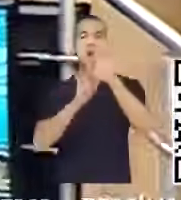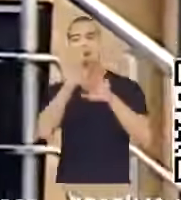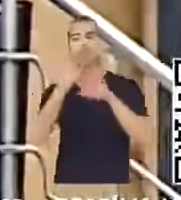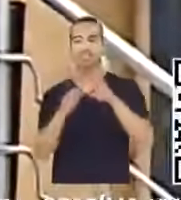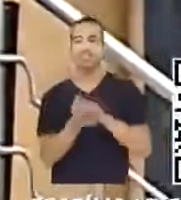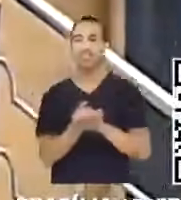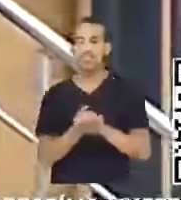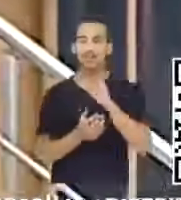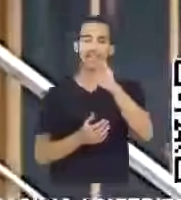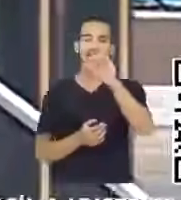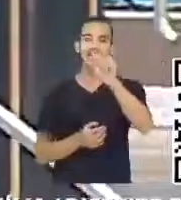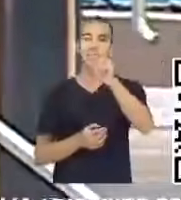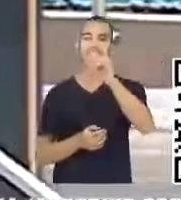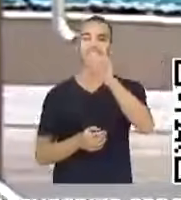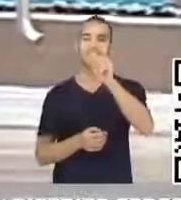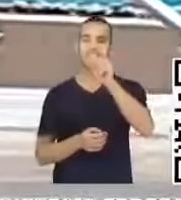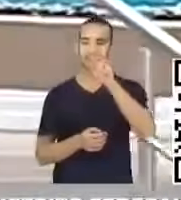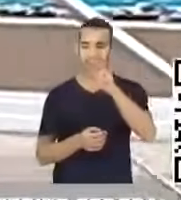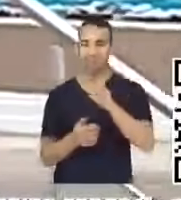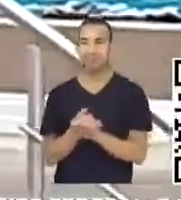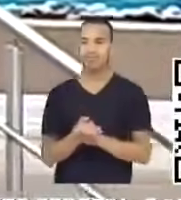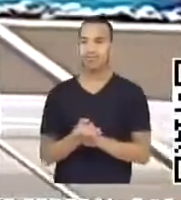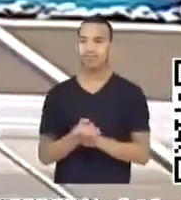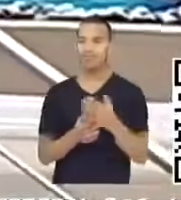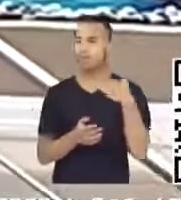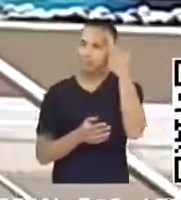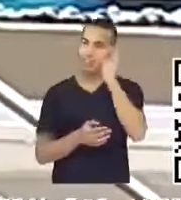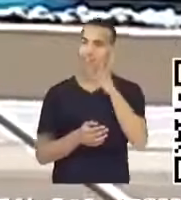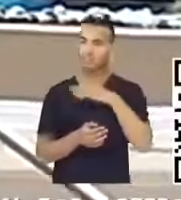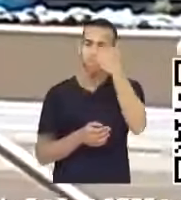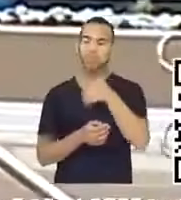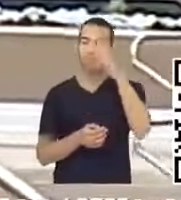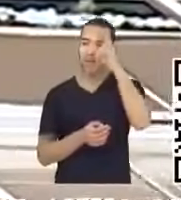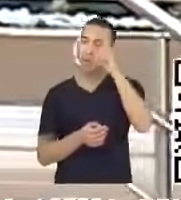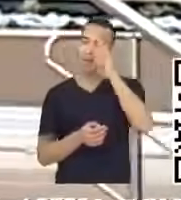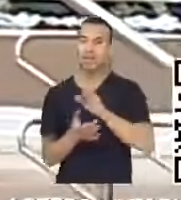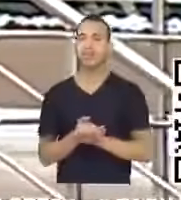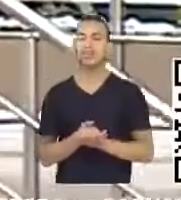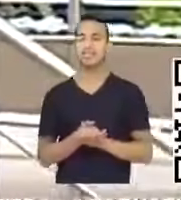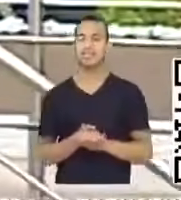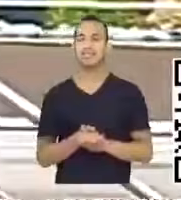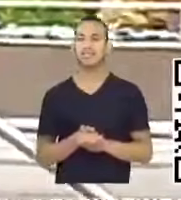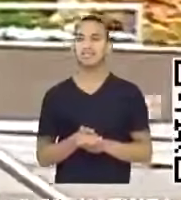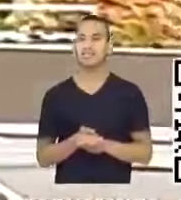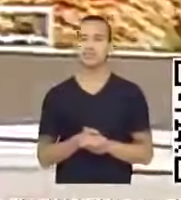eu não sei se eu vou lembrar você vai me atrapalhar almoçar entendeu